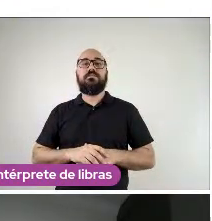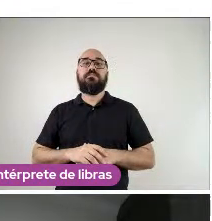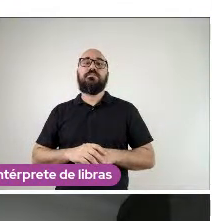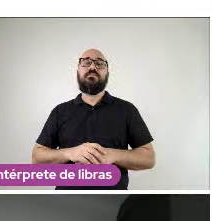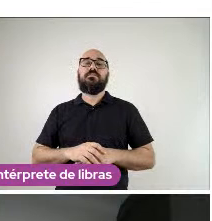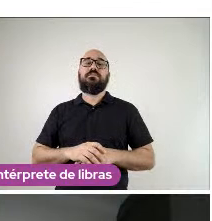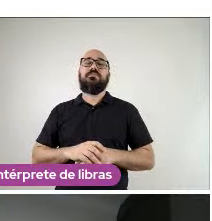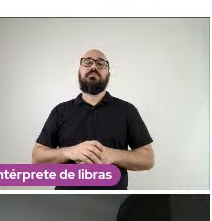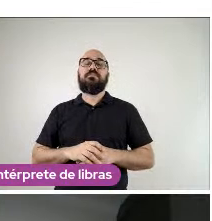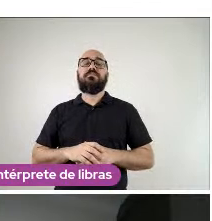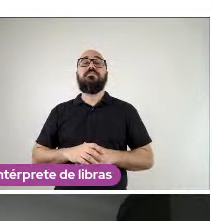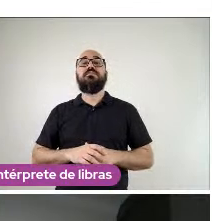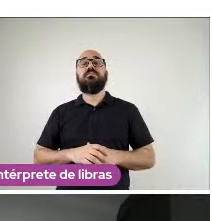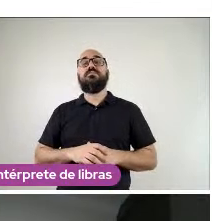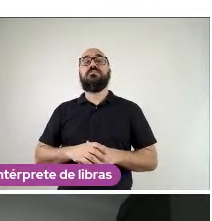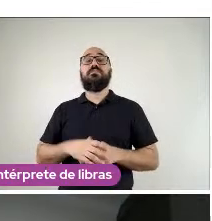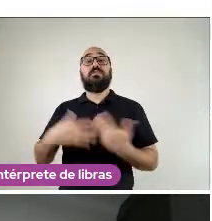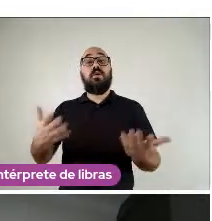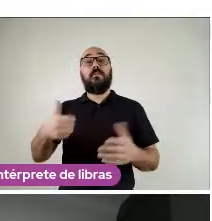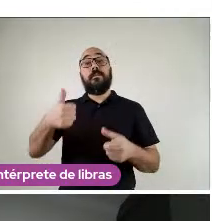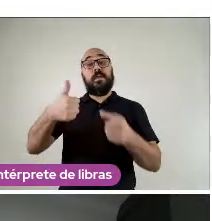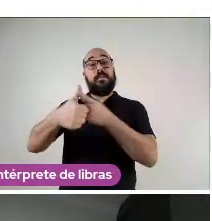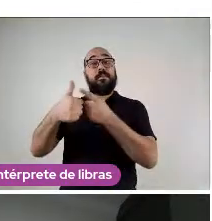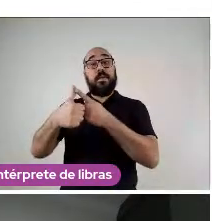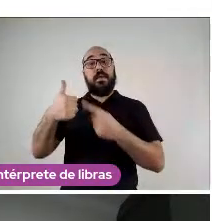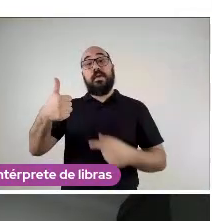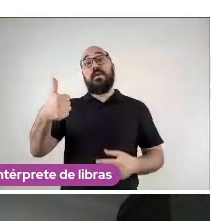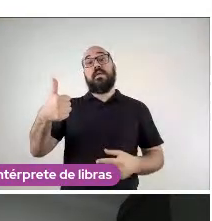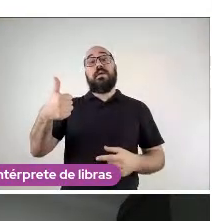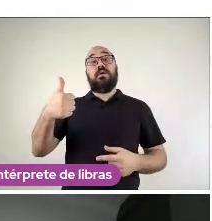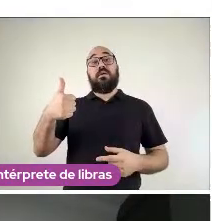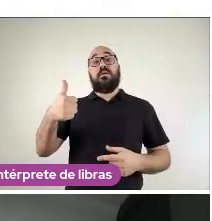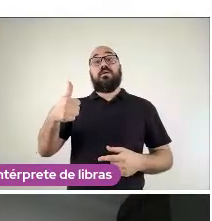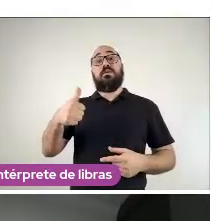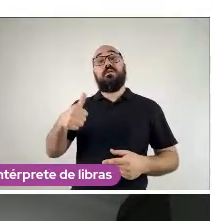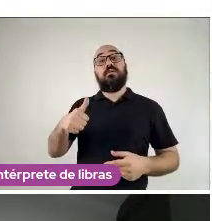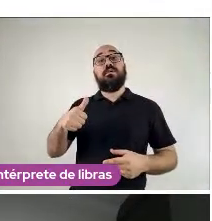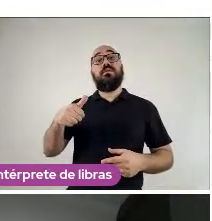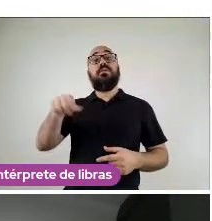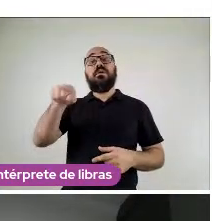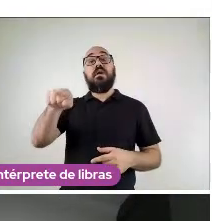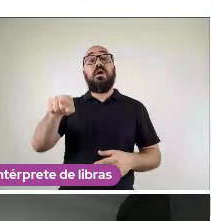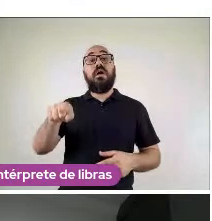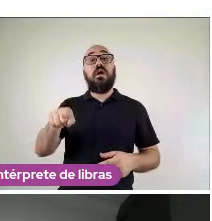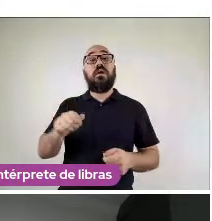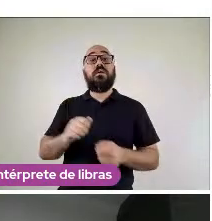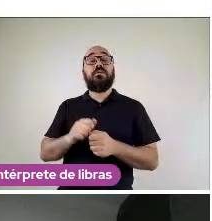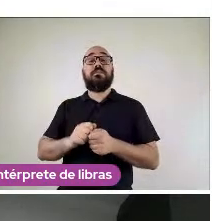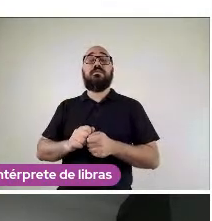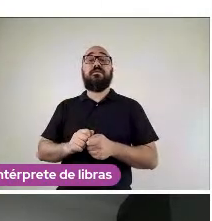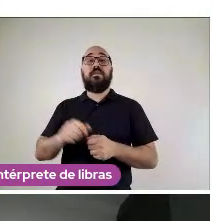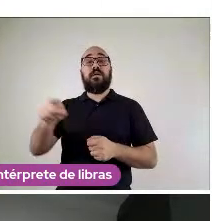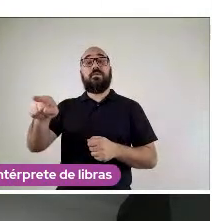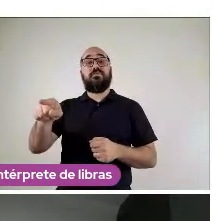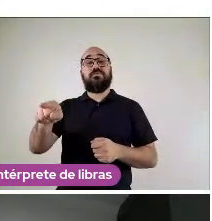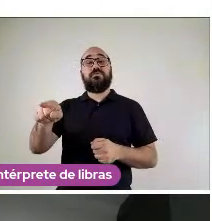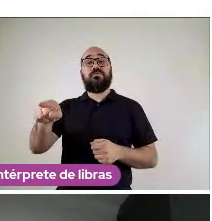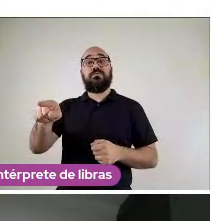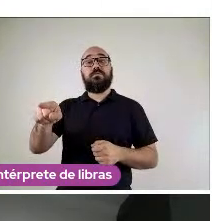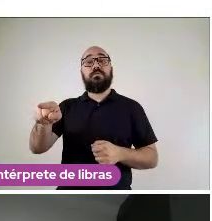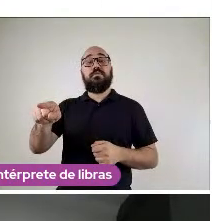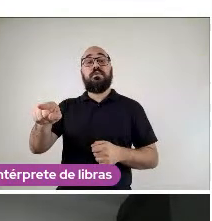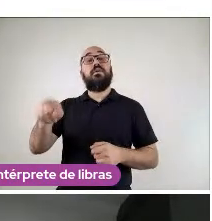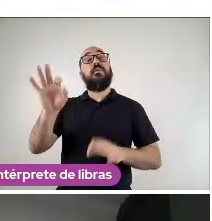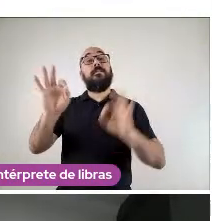anos. Então, a primeira convocatória, que foi em 2020, ela resultou na seleção de 66 ações entre programas